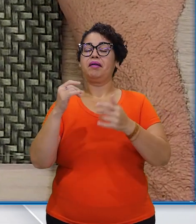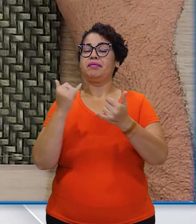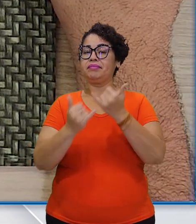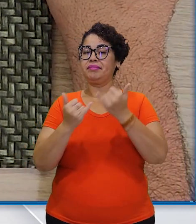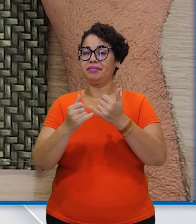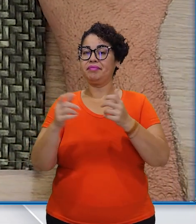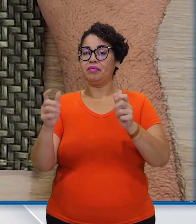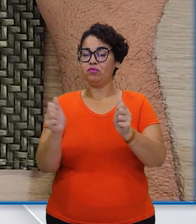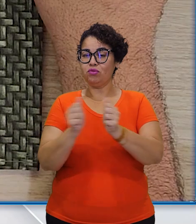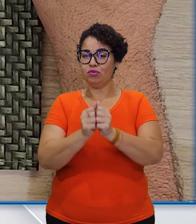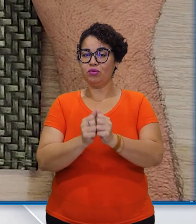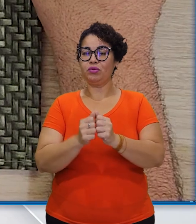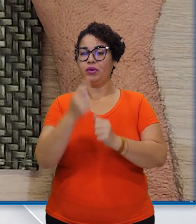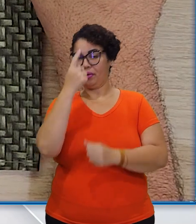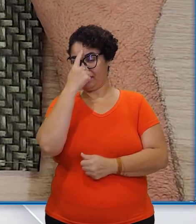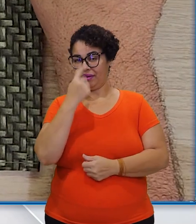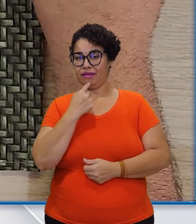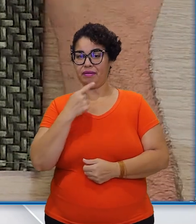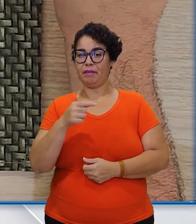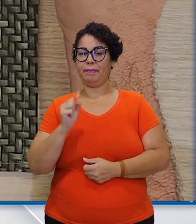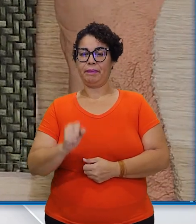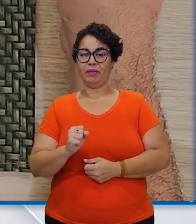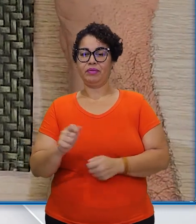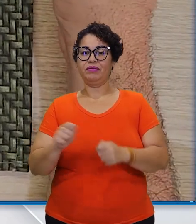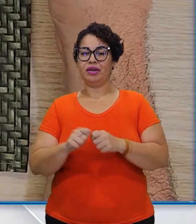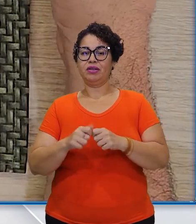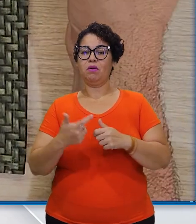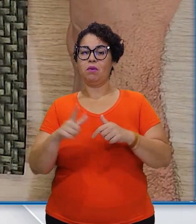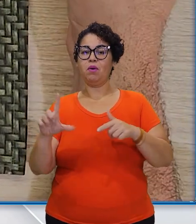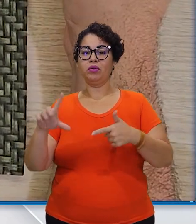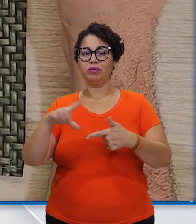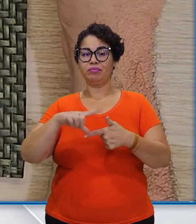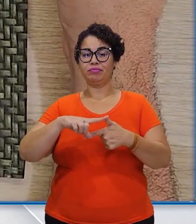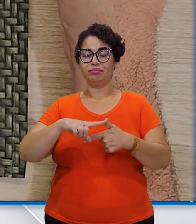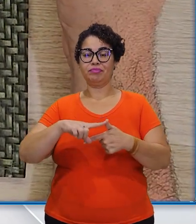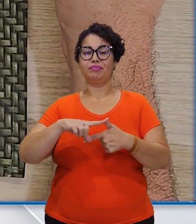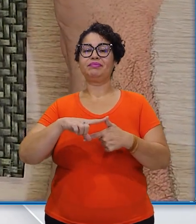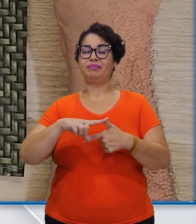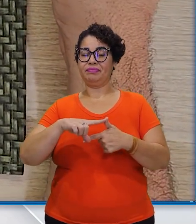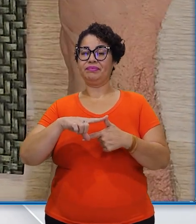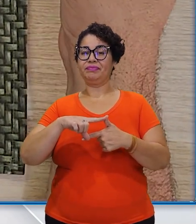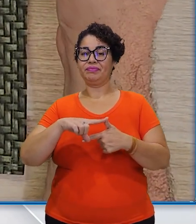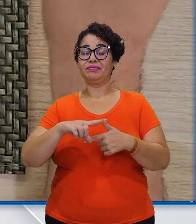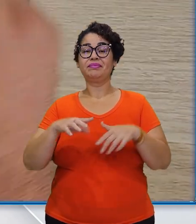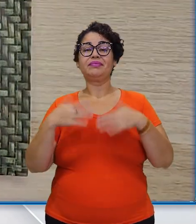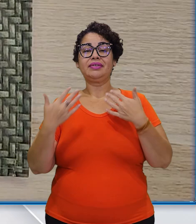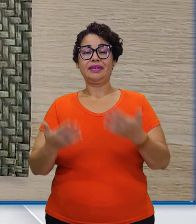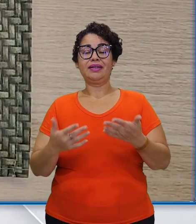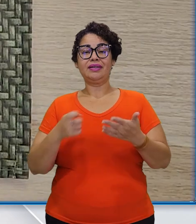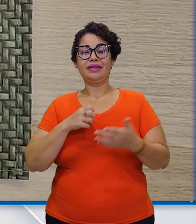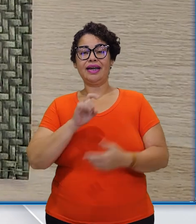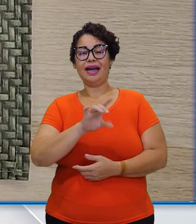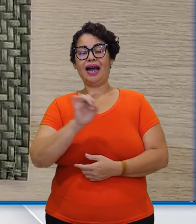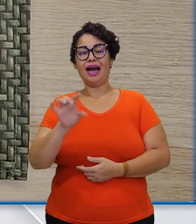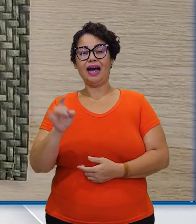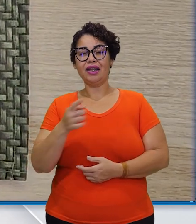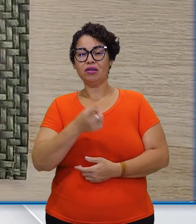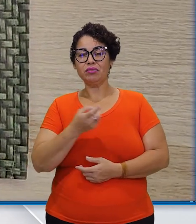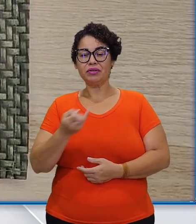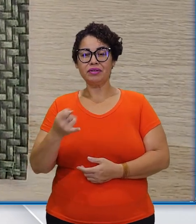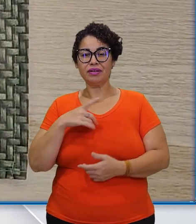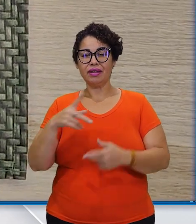semelhante, idêntico a ele, aliás, né? Formando um paralelogramo. Então, cada um